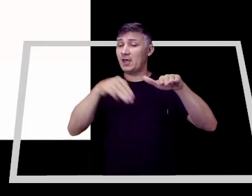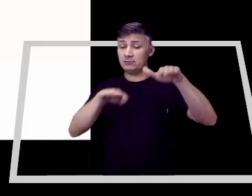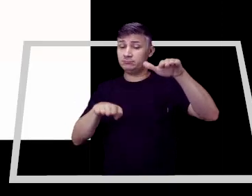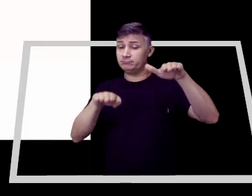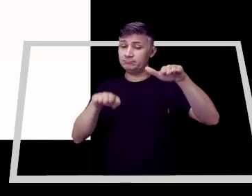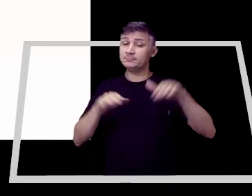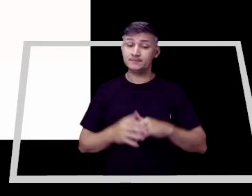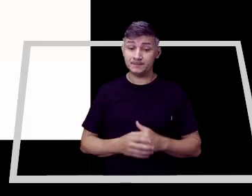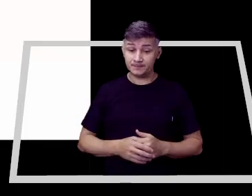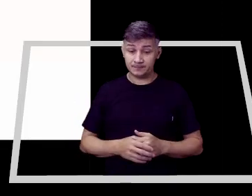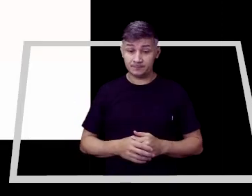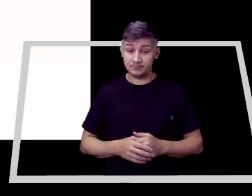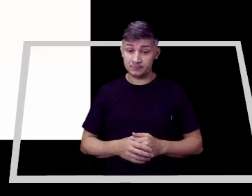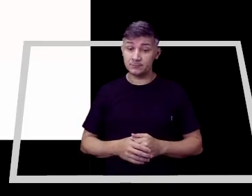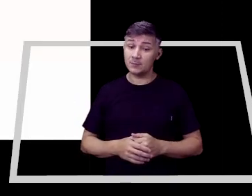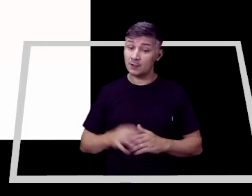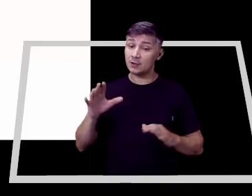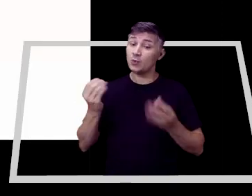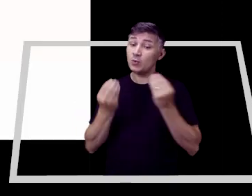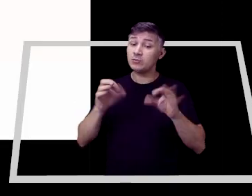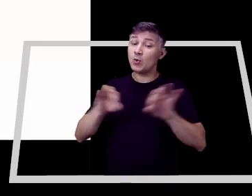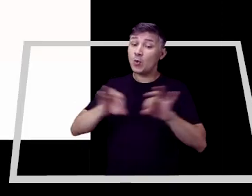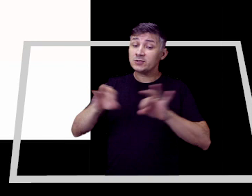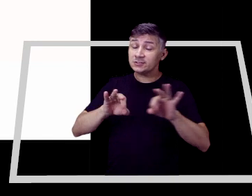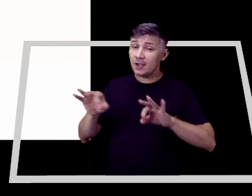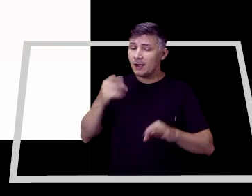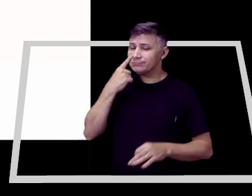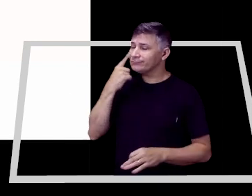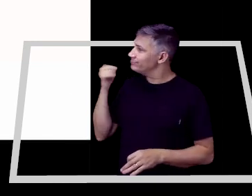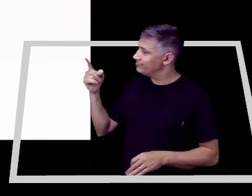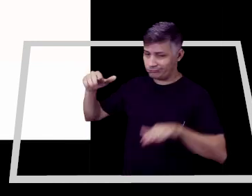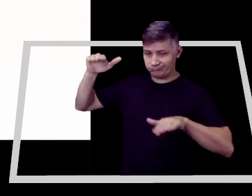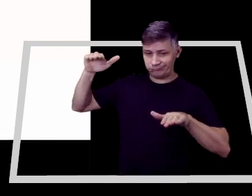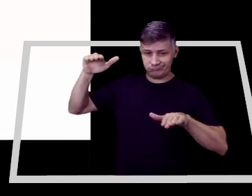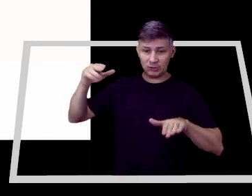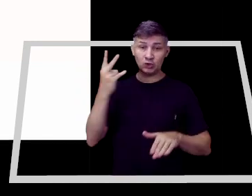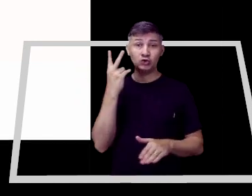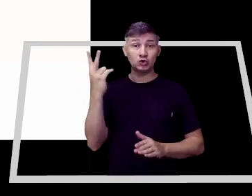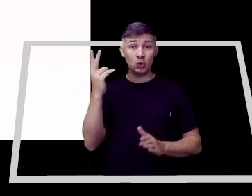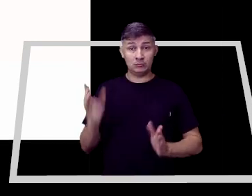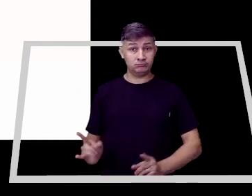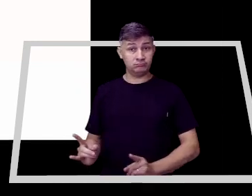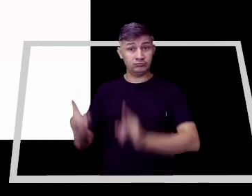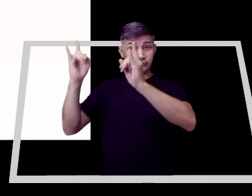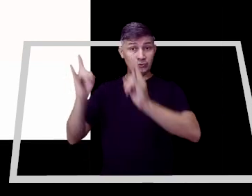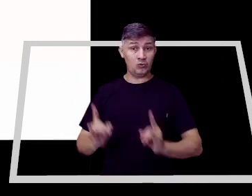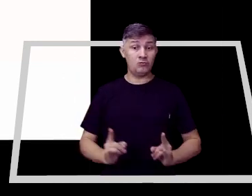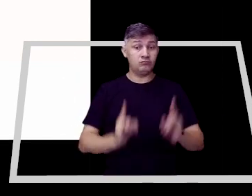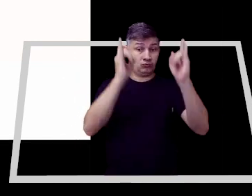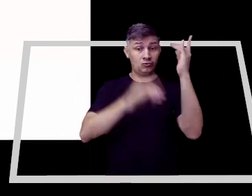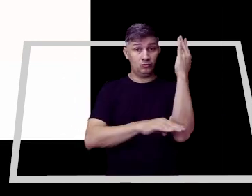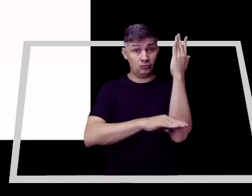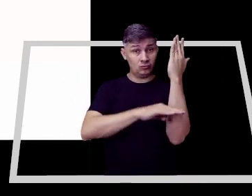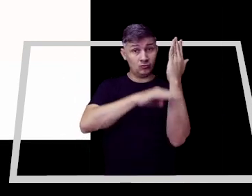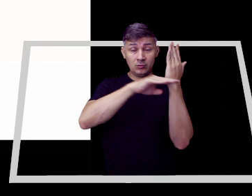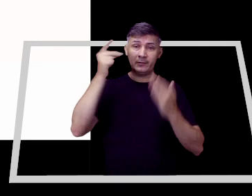E, na verdade, como organizar, né? Eu acho que dois blocos de apartamentos. Nessa época, a